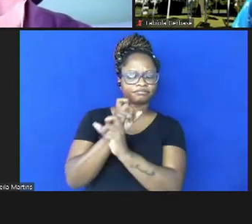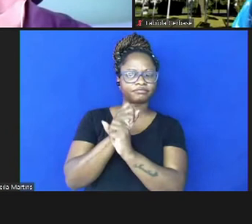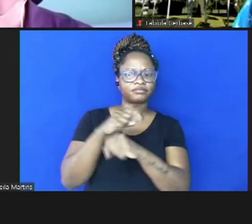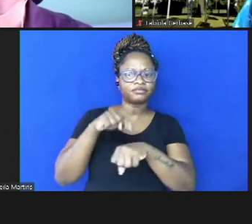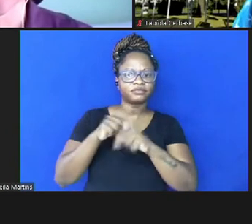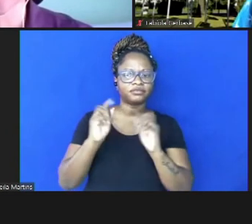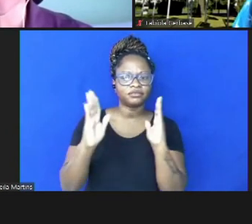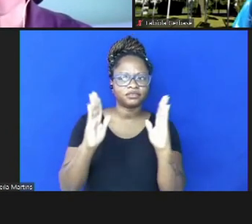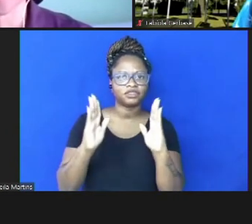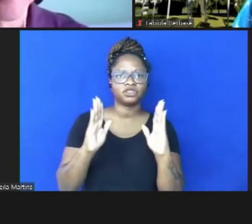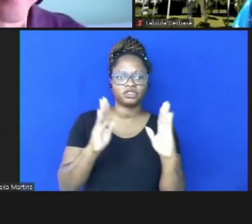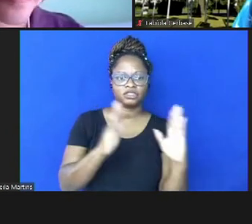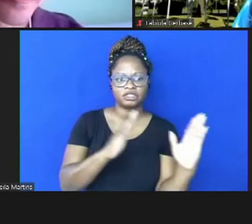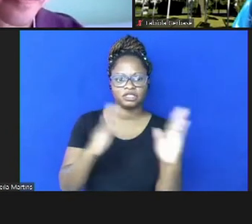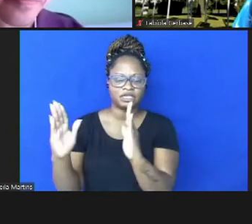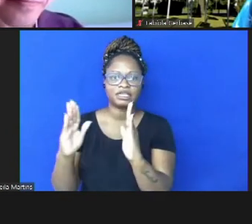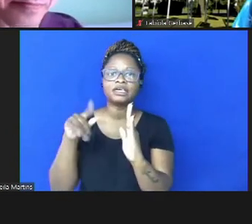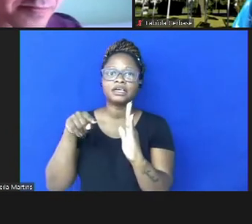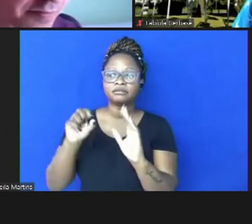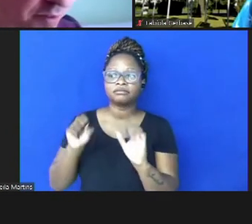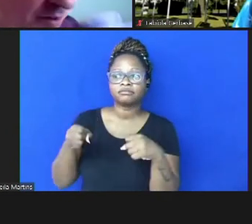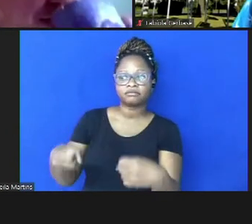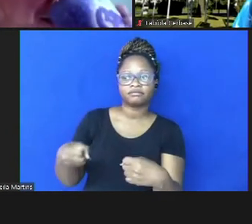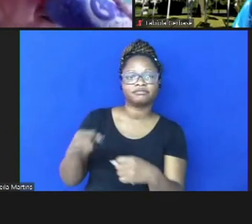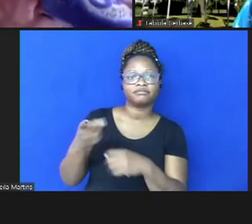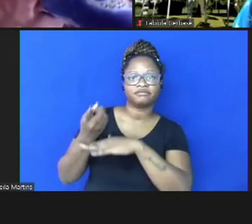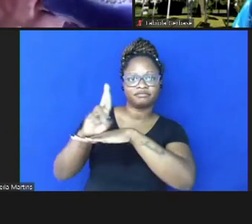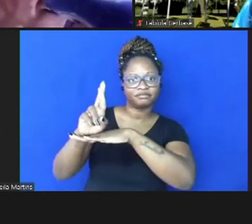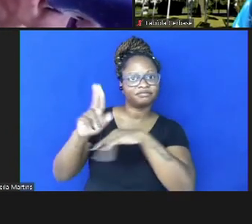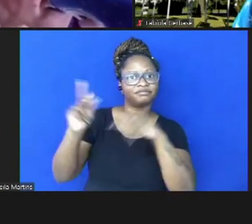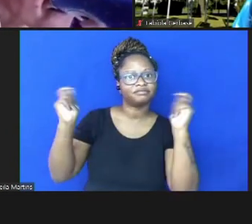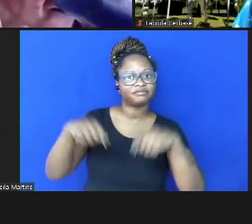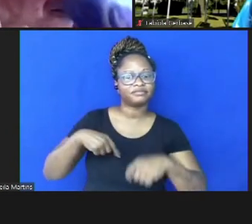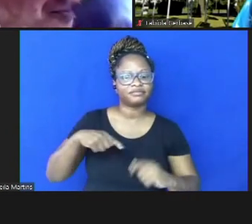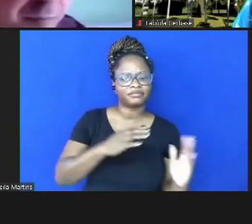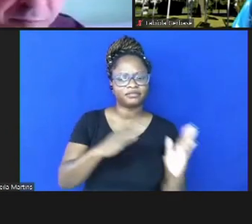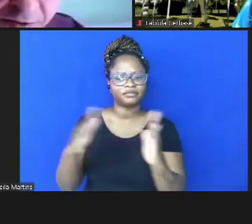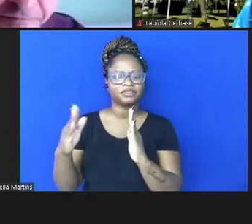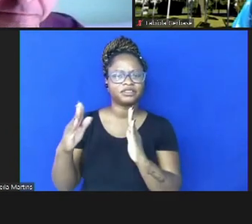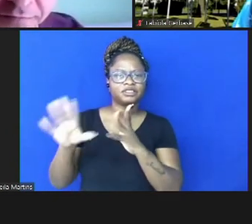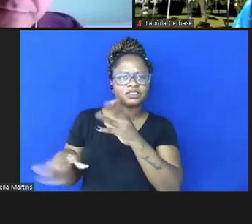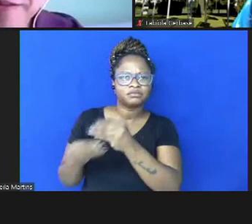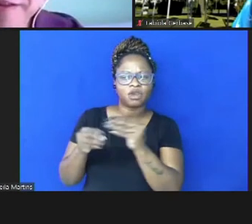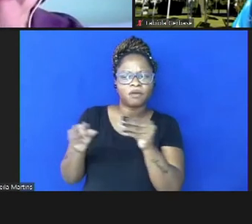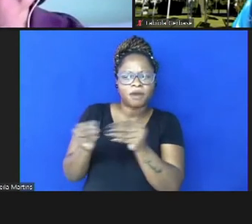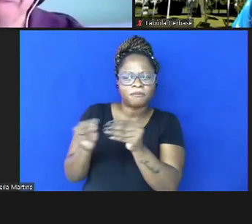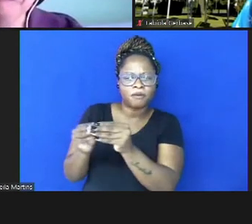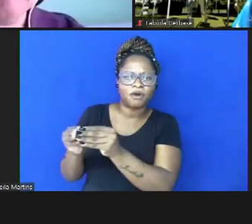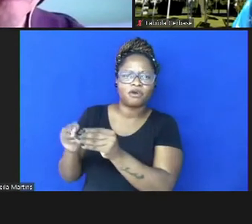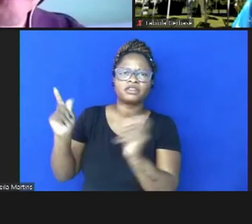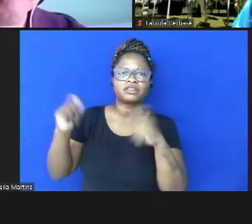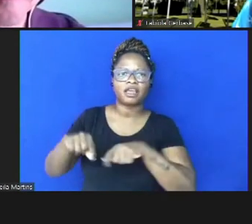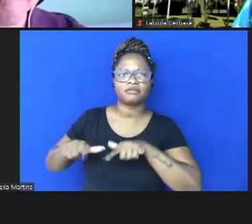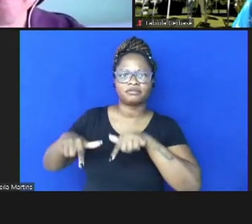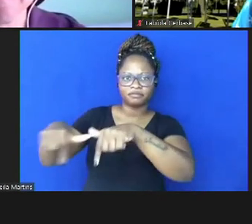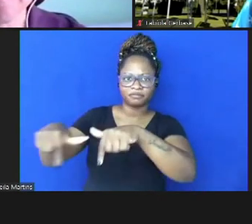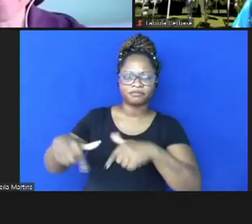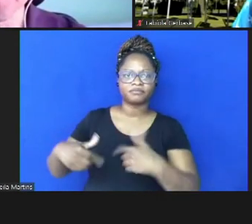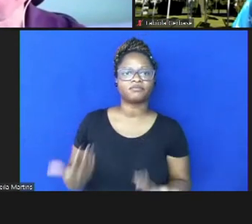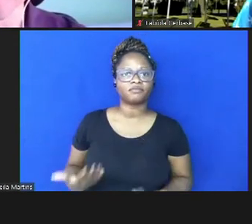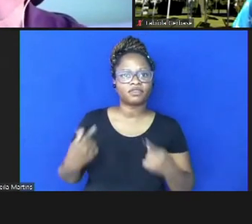de doutorado, isso é levado em consideração. Então, ela ganha um tempo extra, né, para aplicação, tá? E o Brad